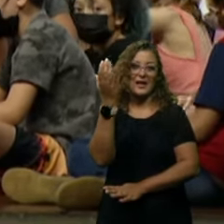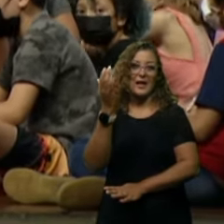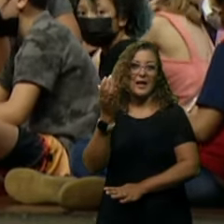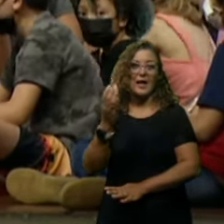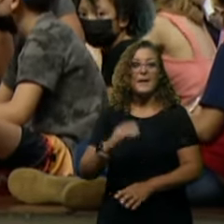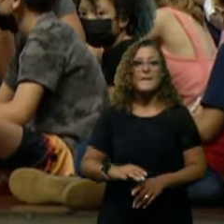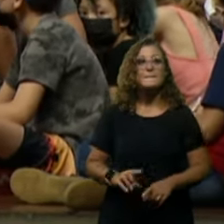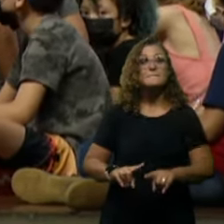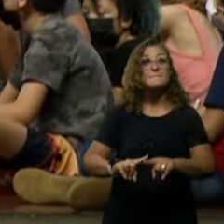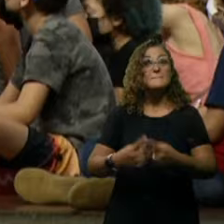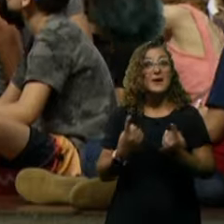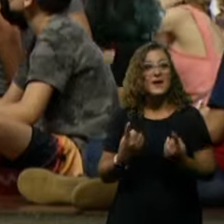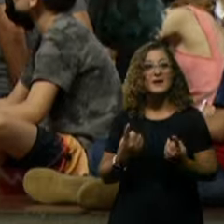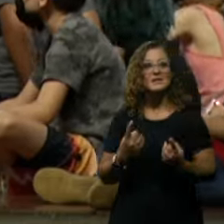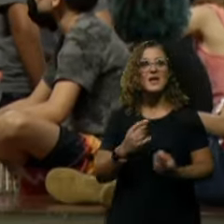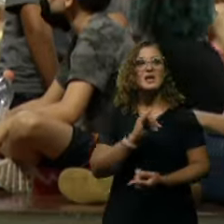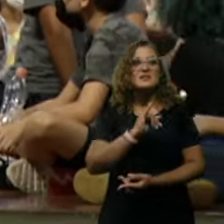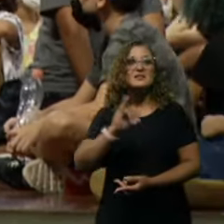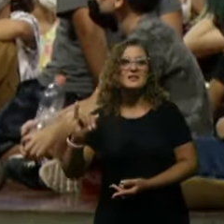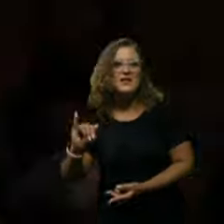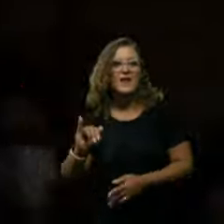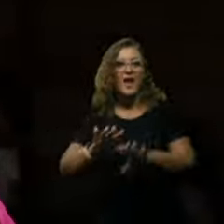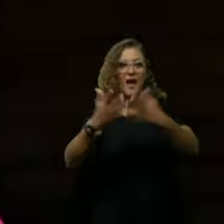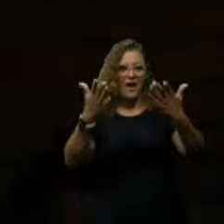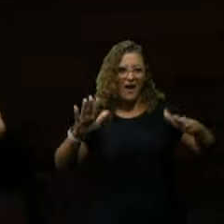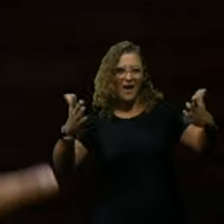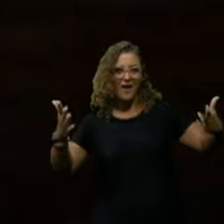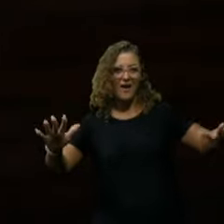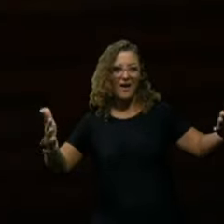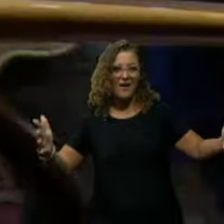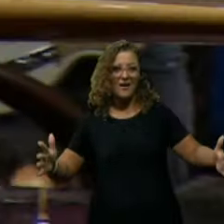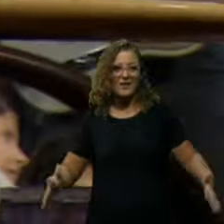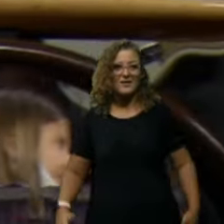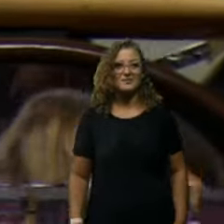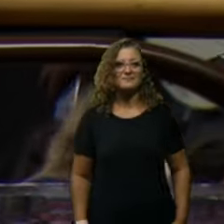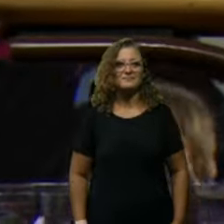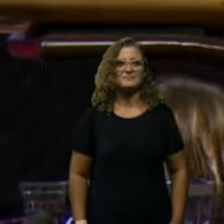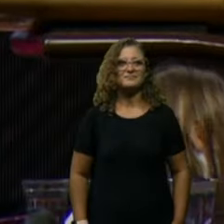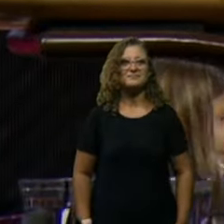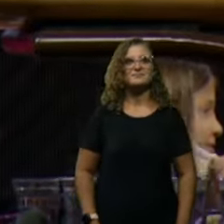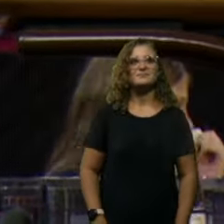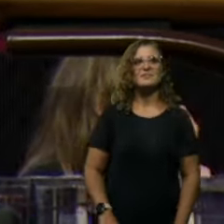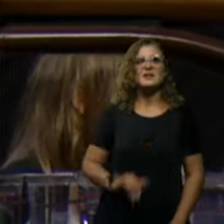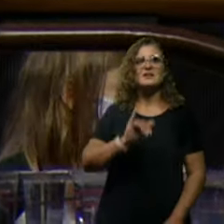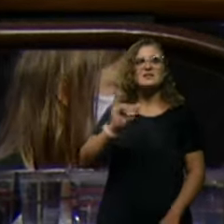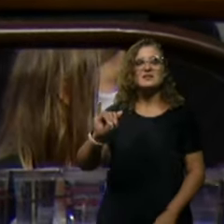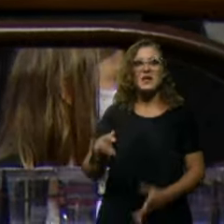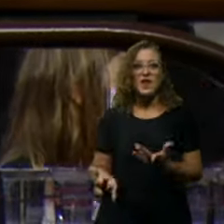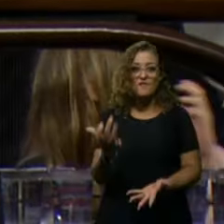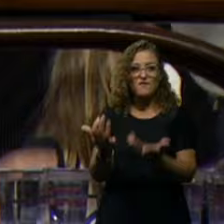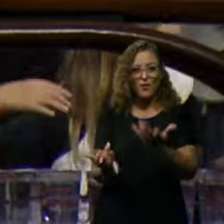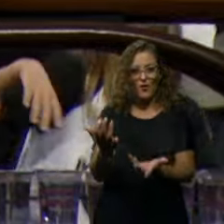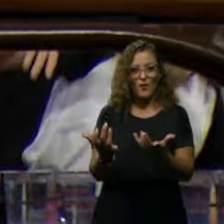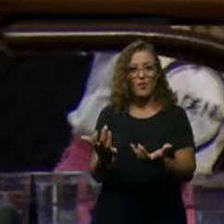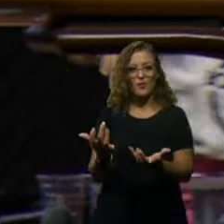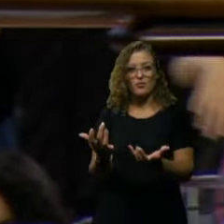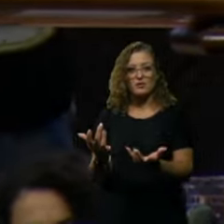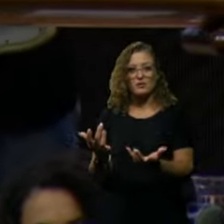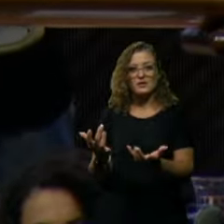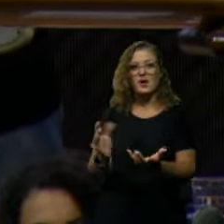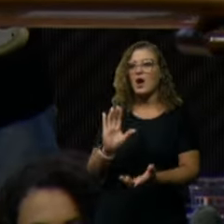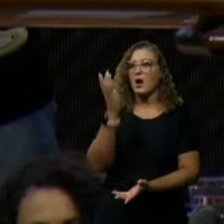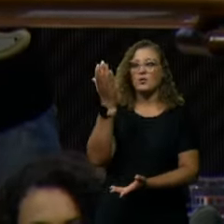texto a água é quando a é porque Deus está dizendo Tem coisa que eu não vou te poupar irmão tem coisa que você vai